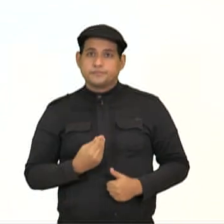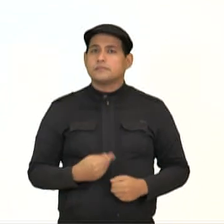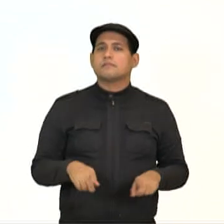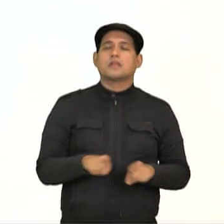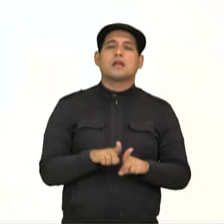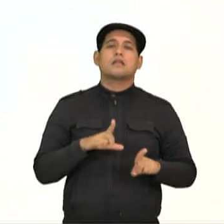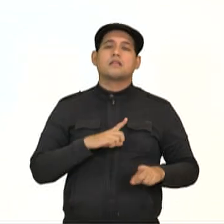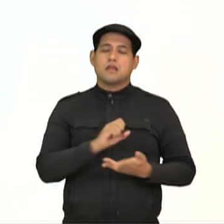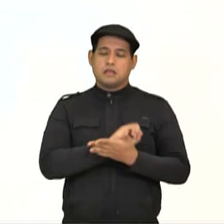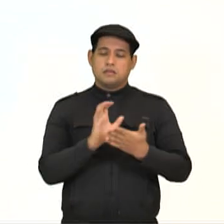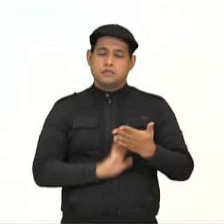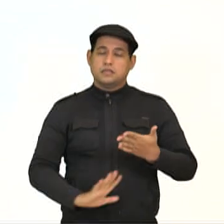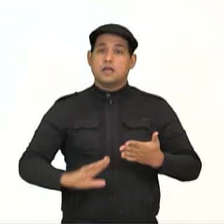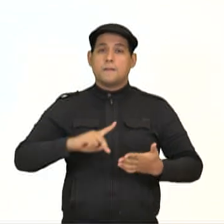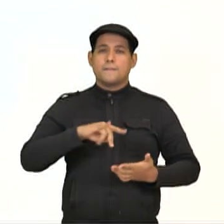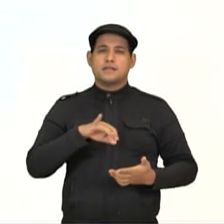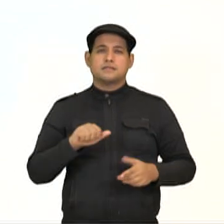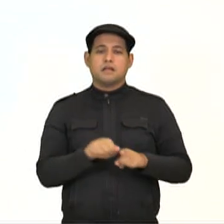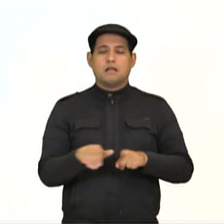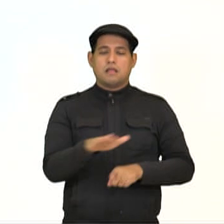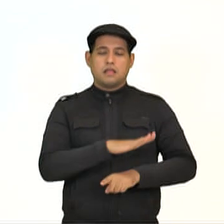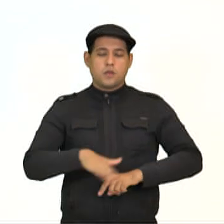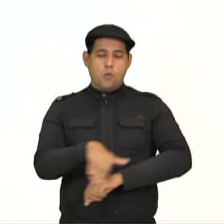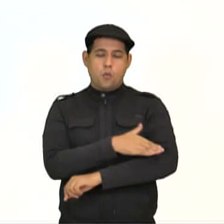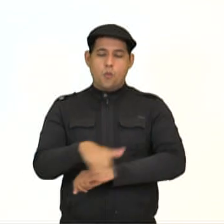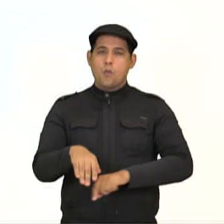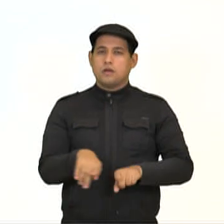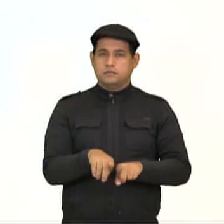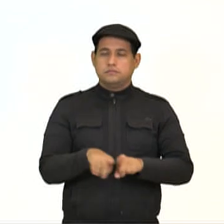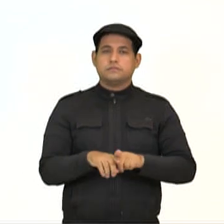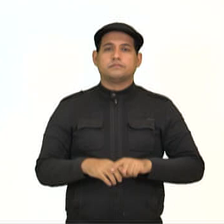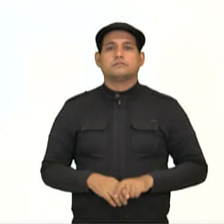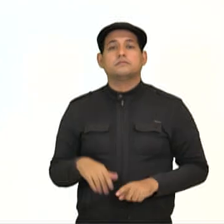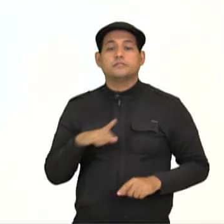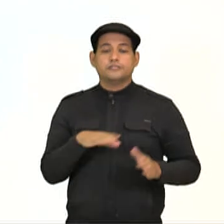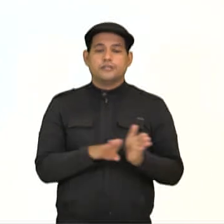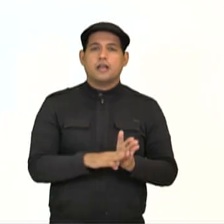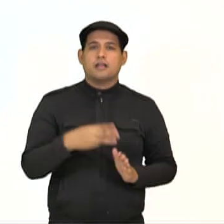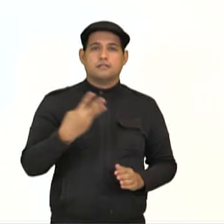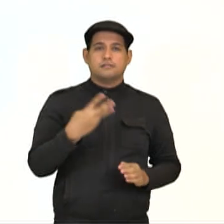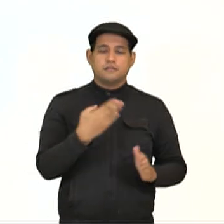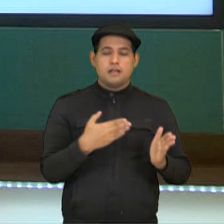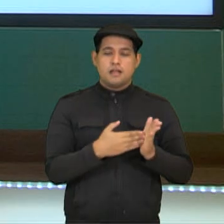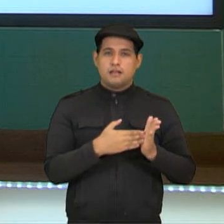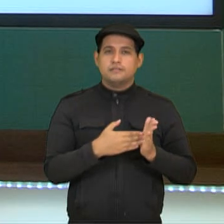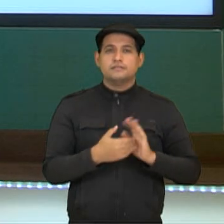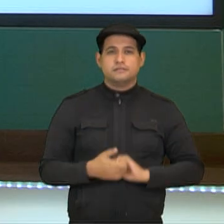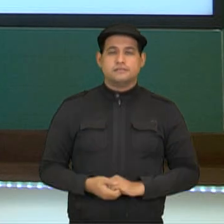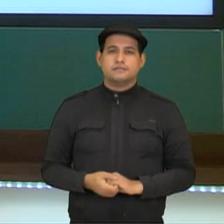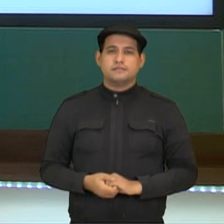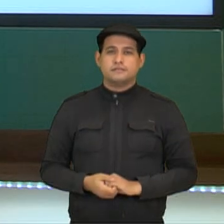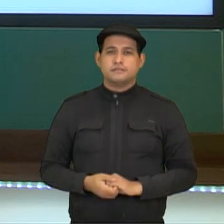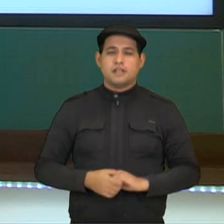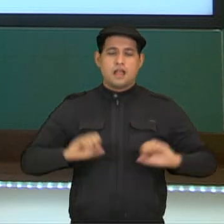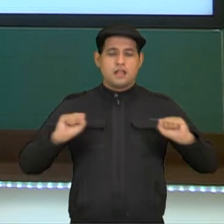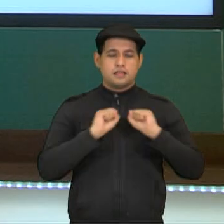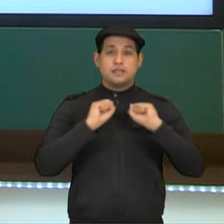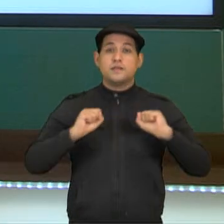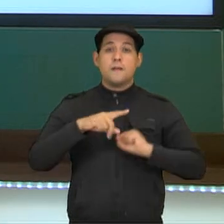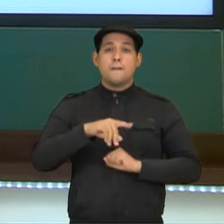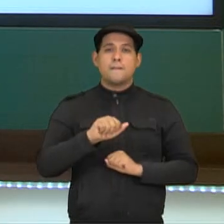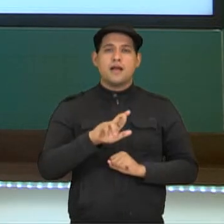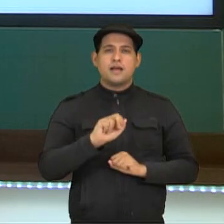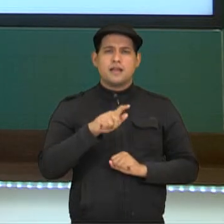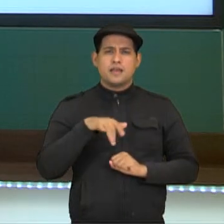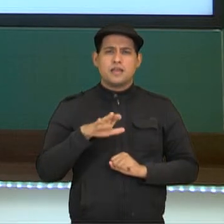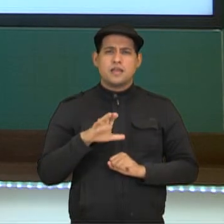tem provas de pista, campo e também de rua. E a gente chega no nosso terceiro e último exercício. No atletismo paralímpico,